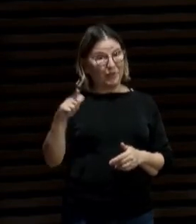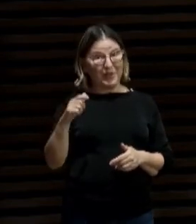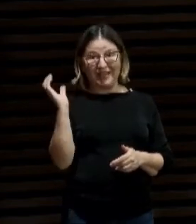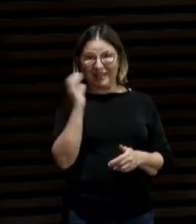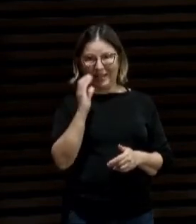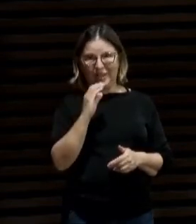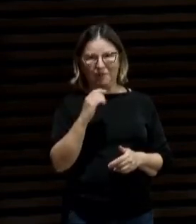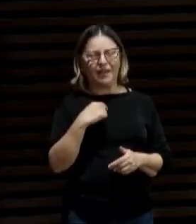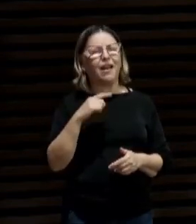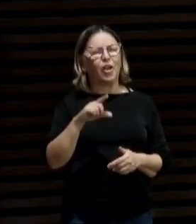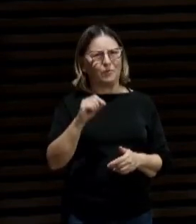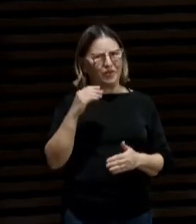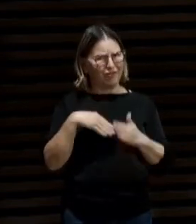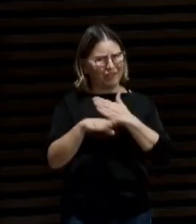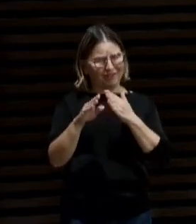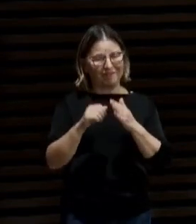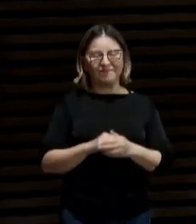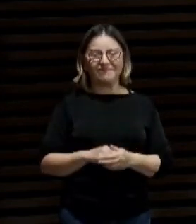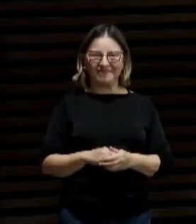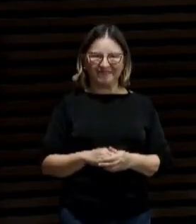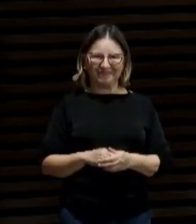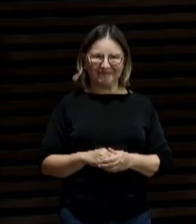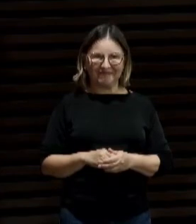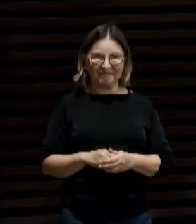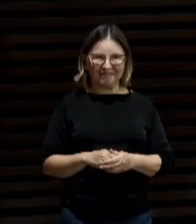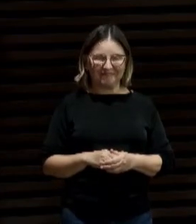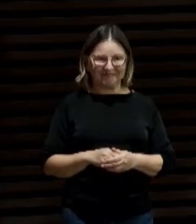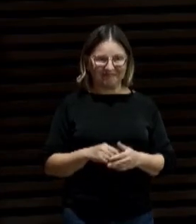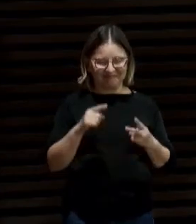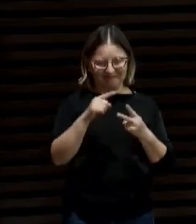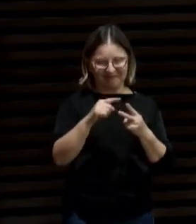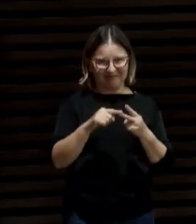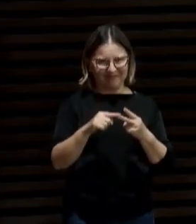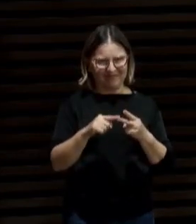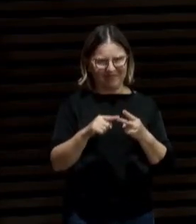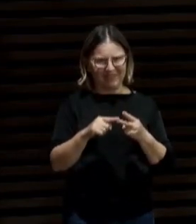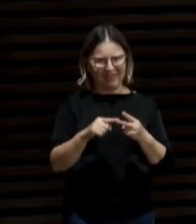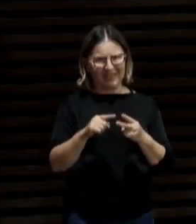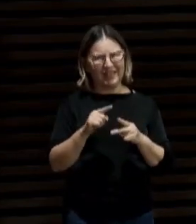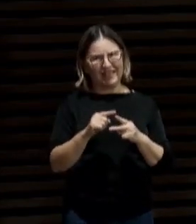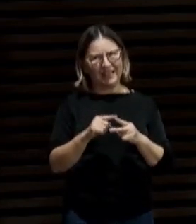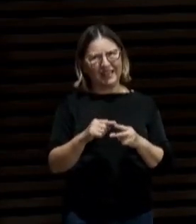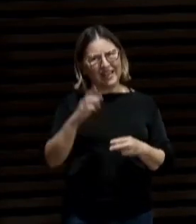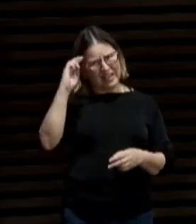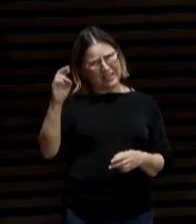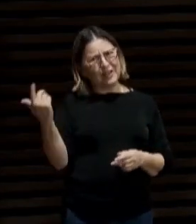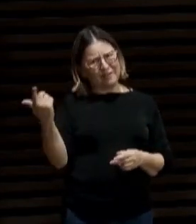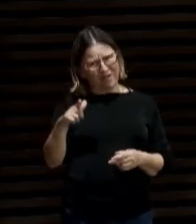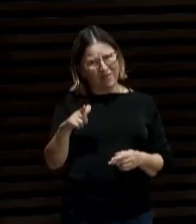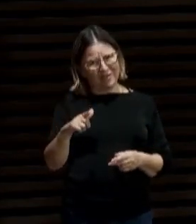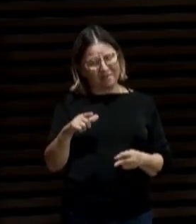Senhor volte hoje. Essa é a primeira opção, eu quero essa. Senhor, volta. Mas se o Senhor não vai voltar, então me